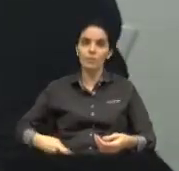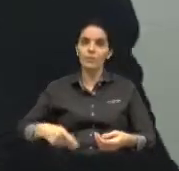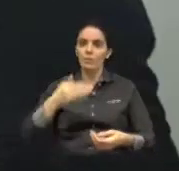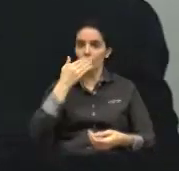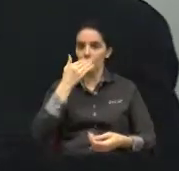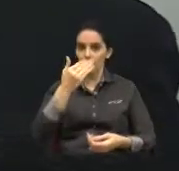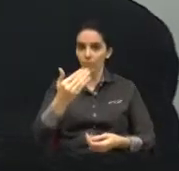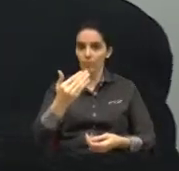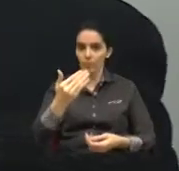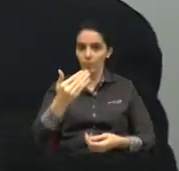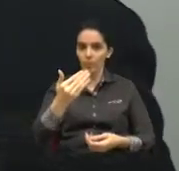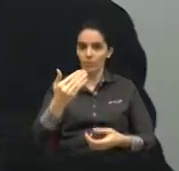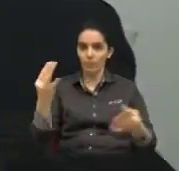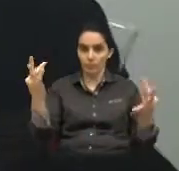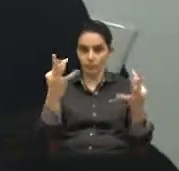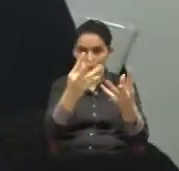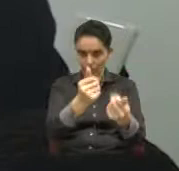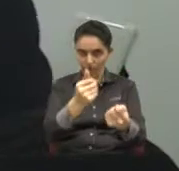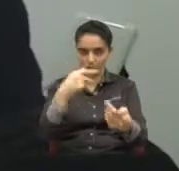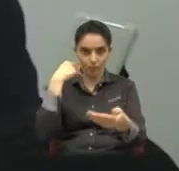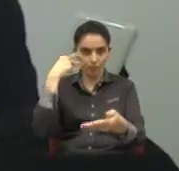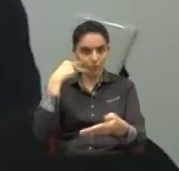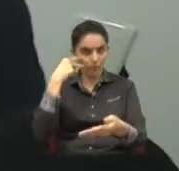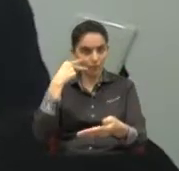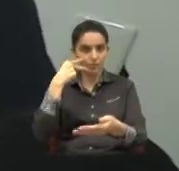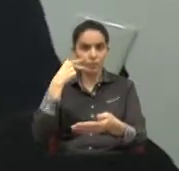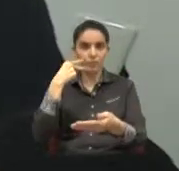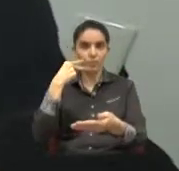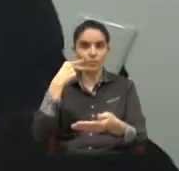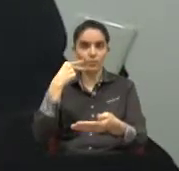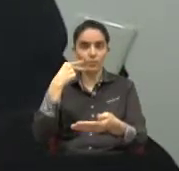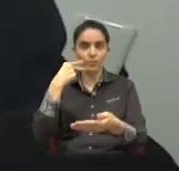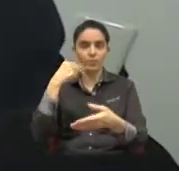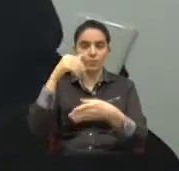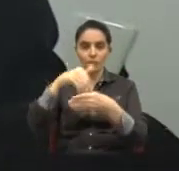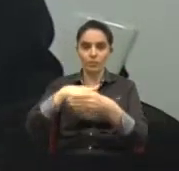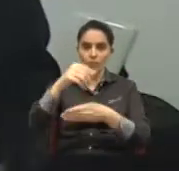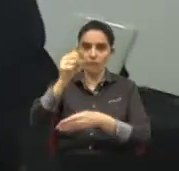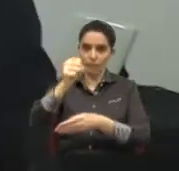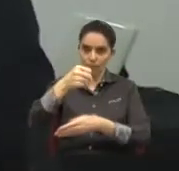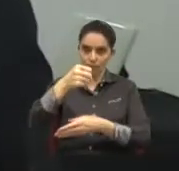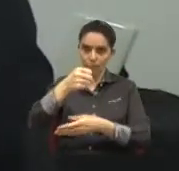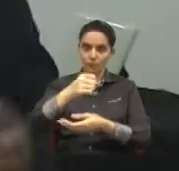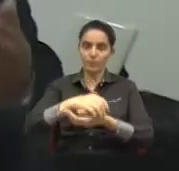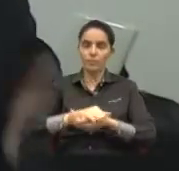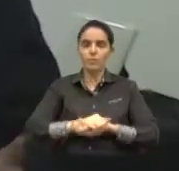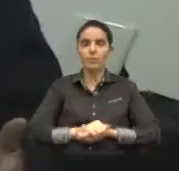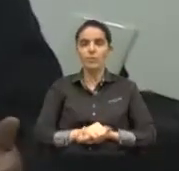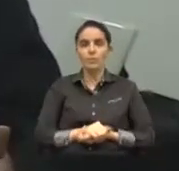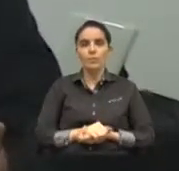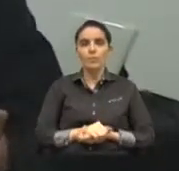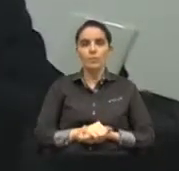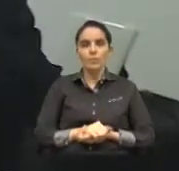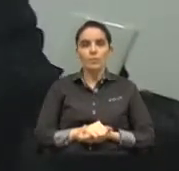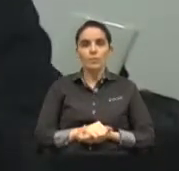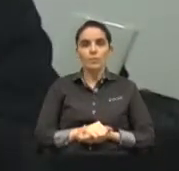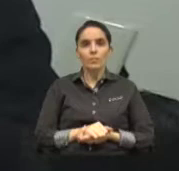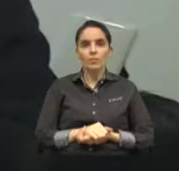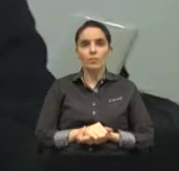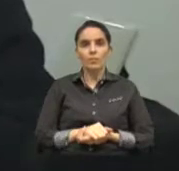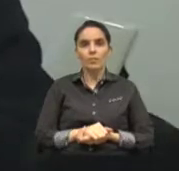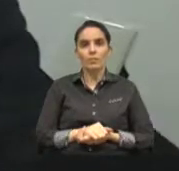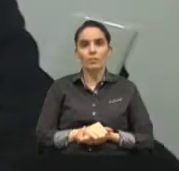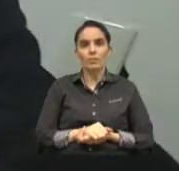peço a todos os vereadores o voto de confiança e o voto para que nós possamos encaminhar